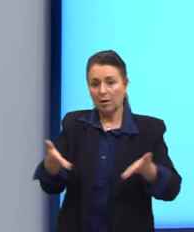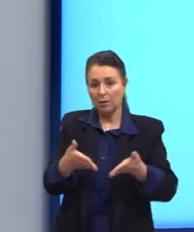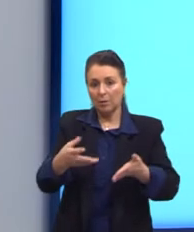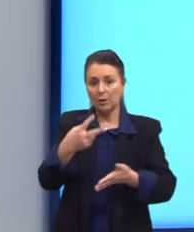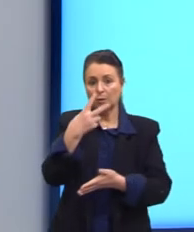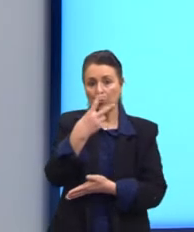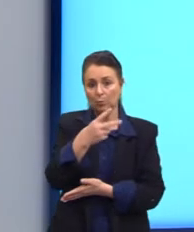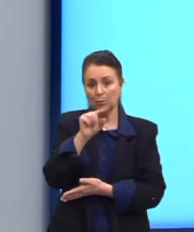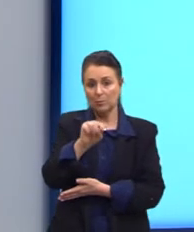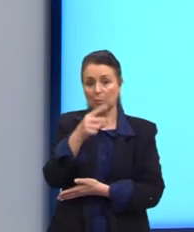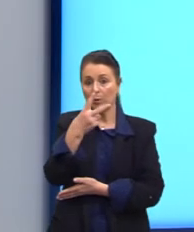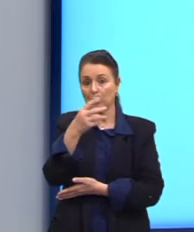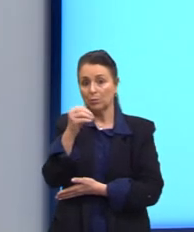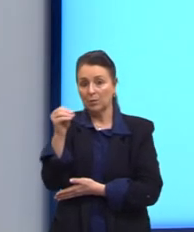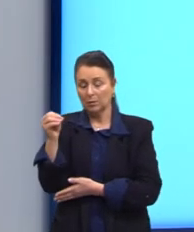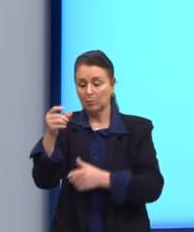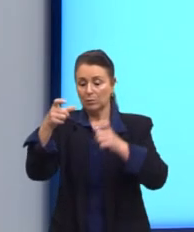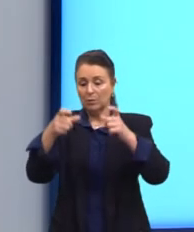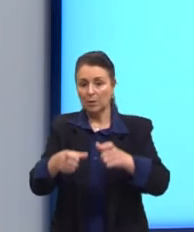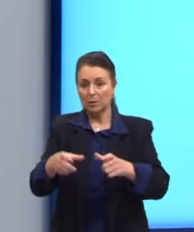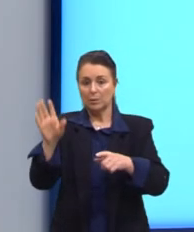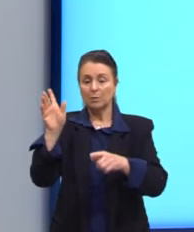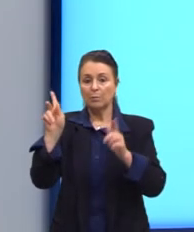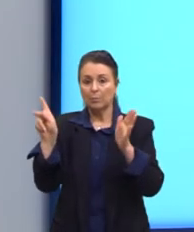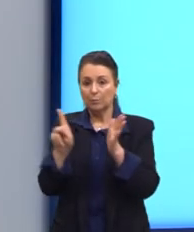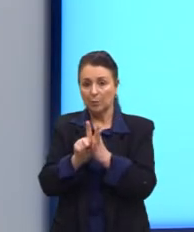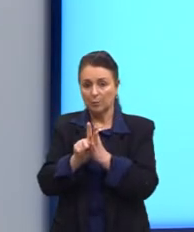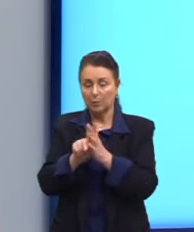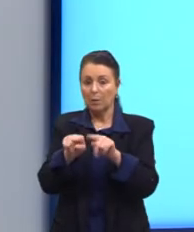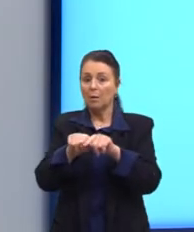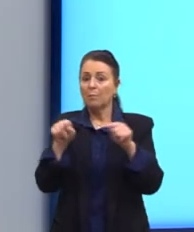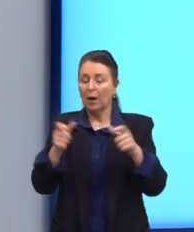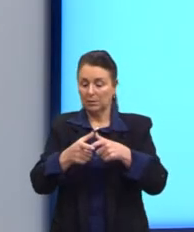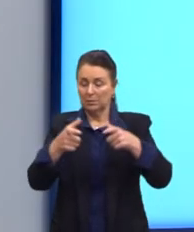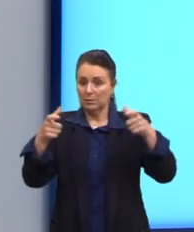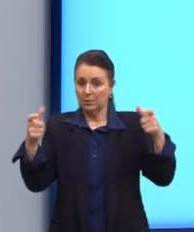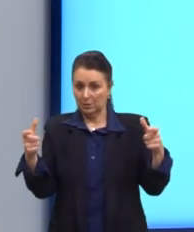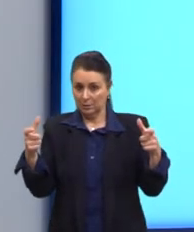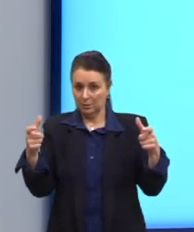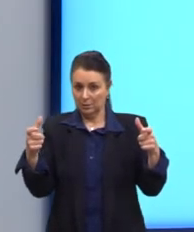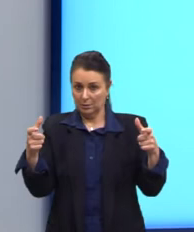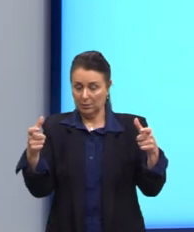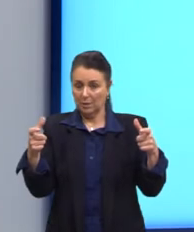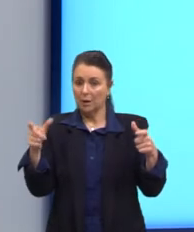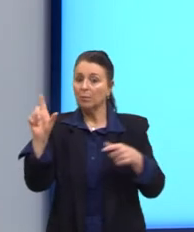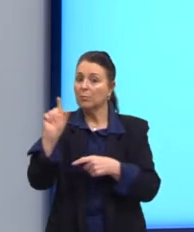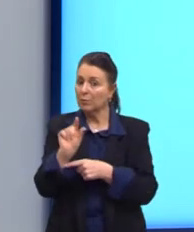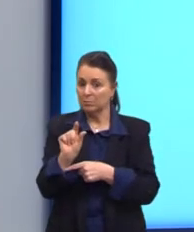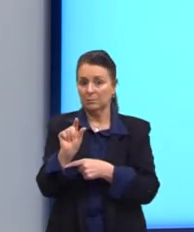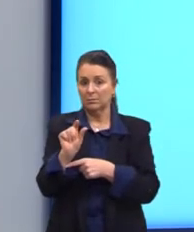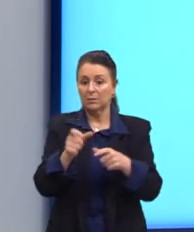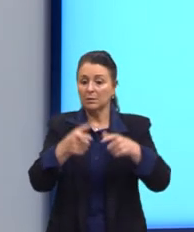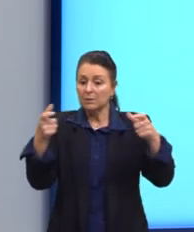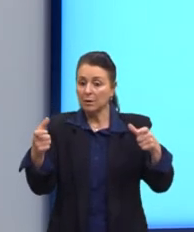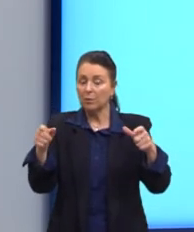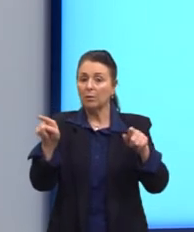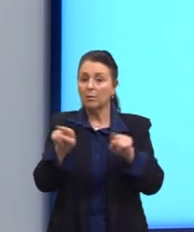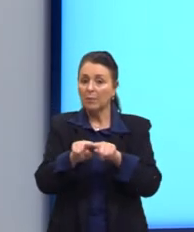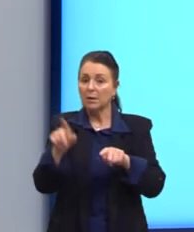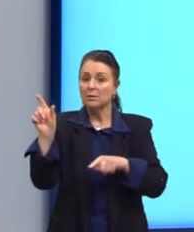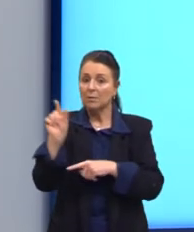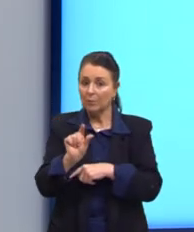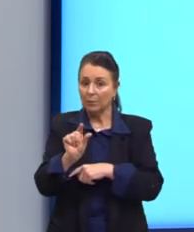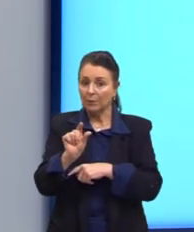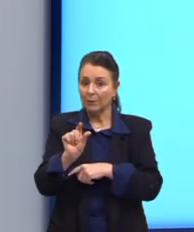2.200 salas esse crescimento porém além de insuficiente E aí a gente abre